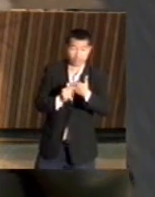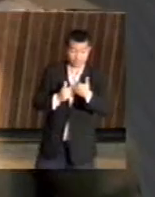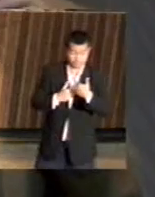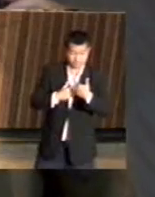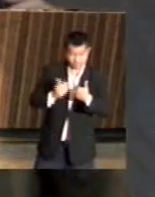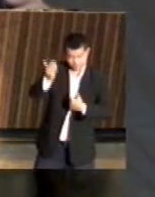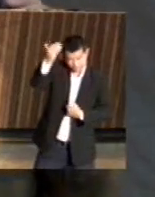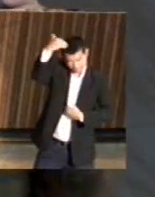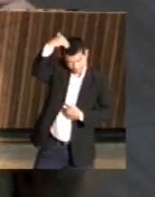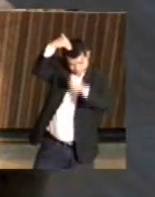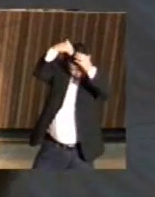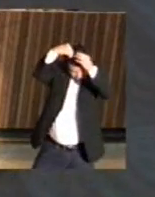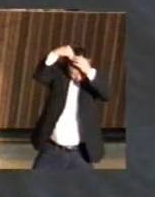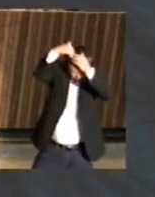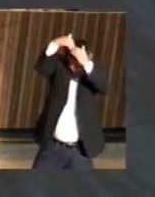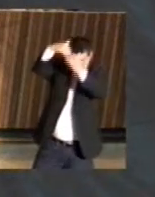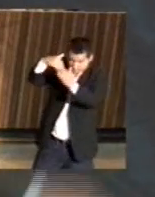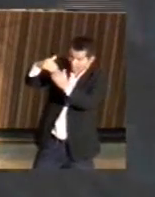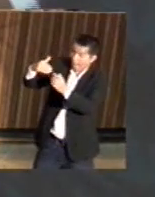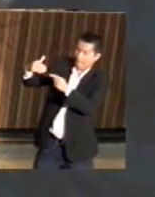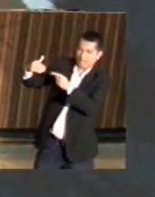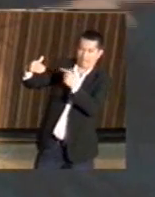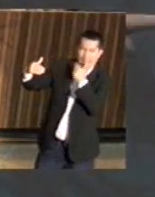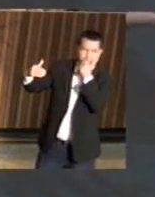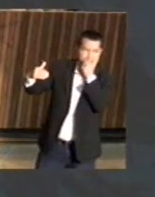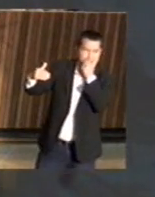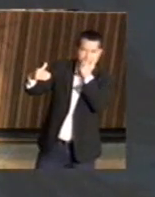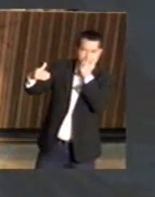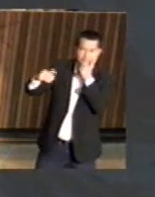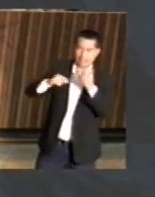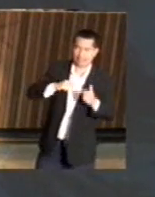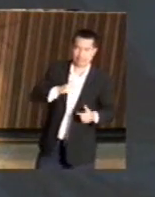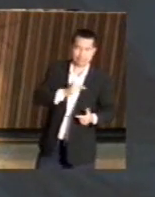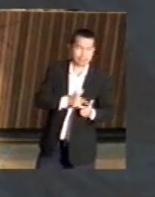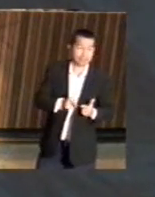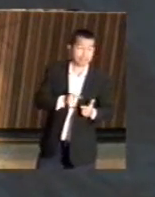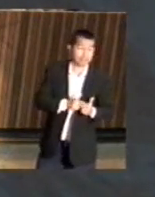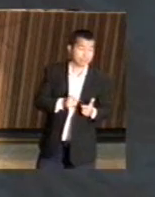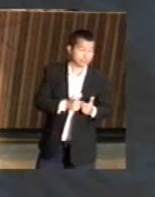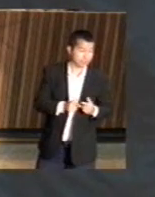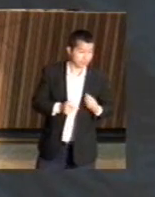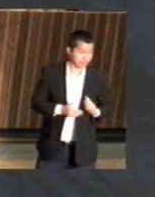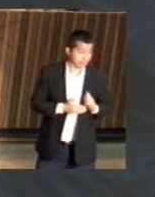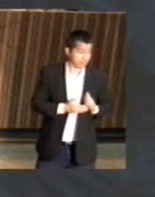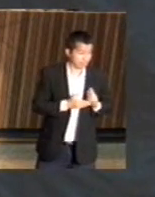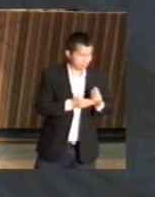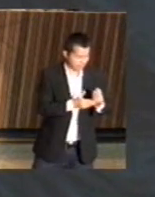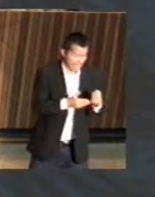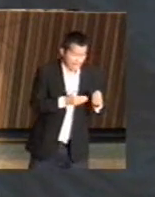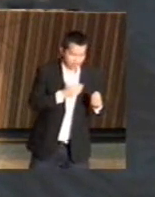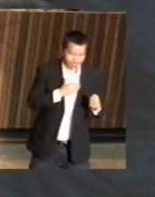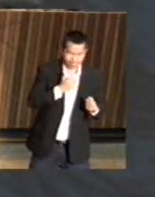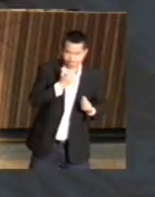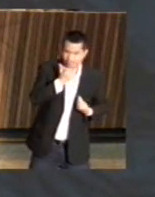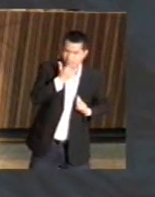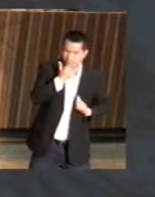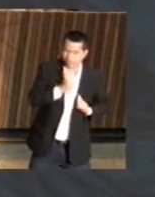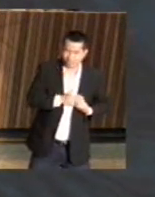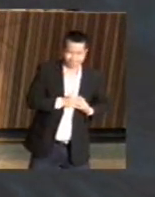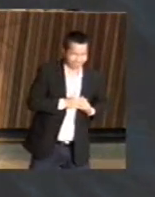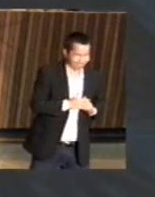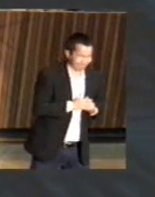se eu perguntar para o outro, ele vai dizer, o problema do seu coração é esse. Agora eu mesmo não enxergo, eu sei dizer o problema dele,